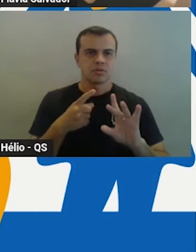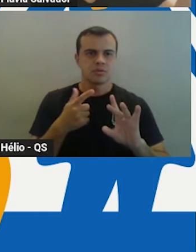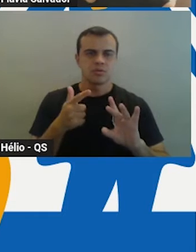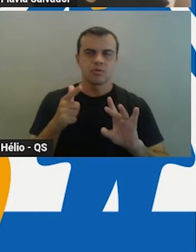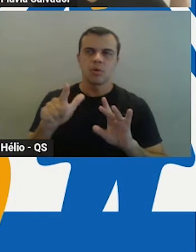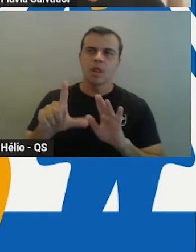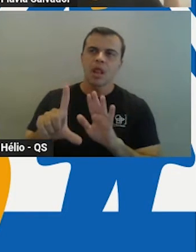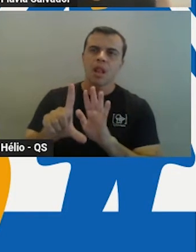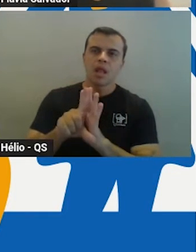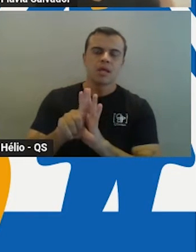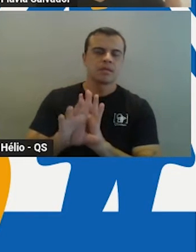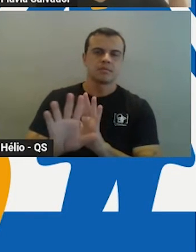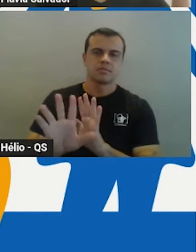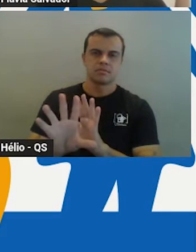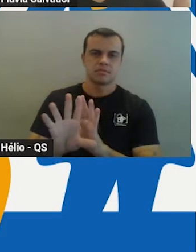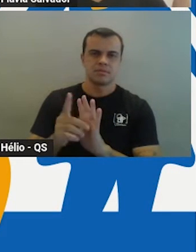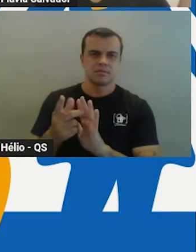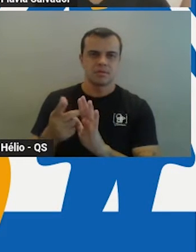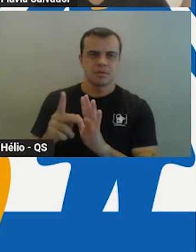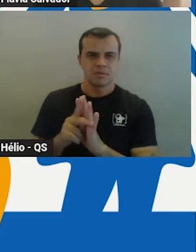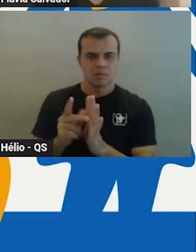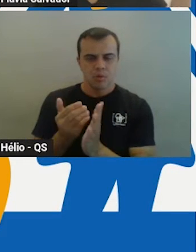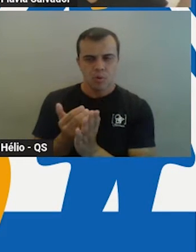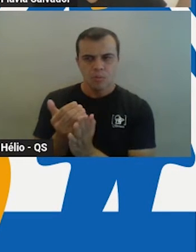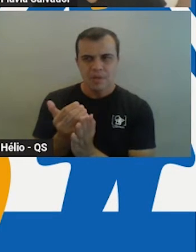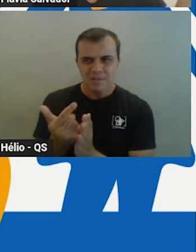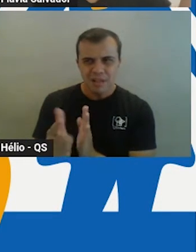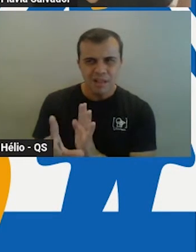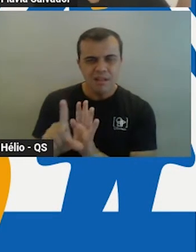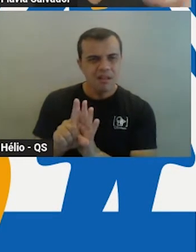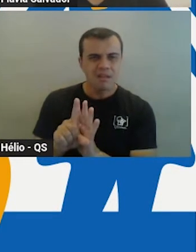lei federal, isso não é uma coisa que tem que partir de... Porque isso é